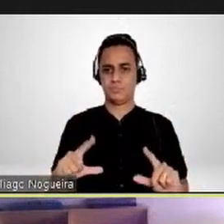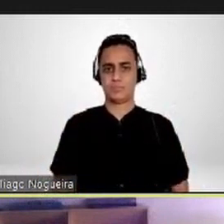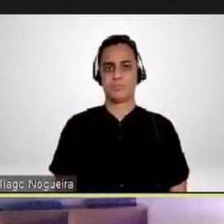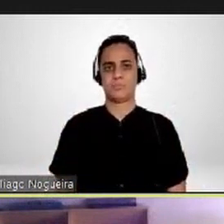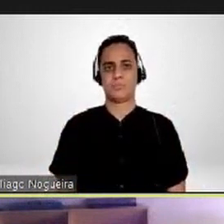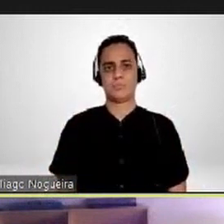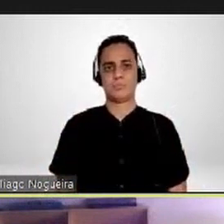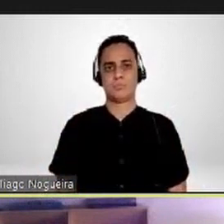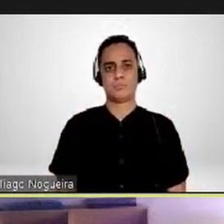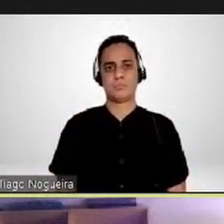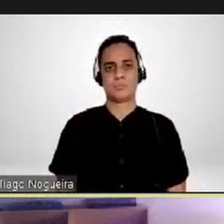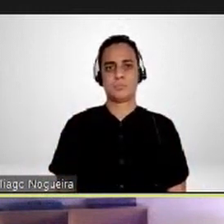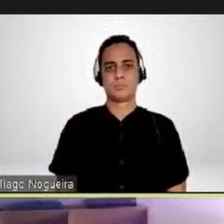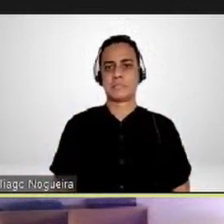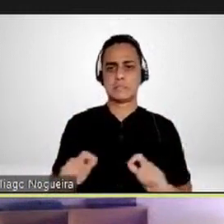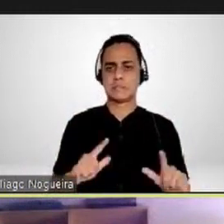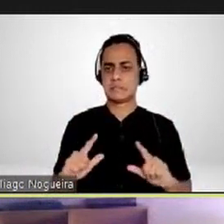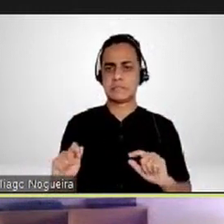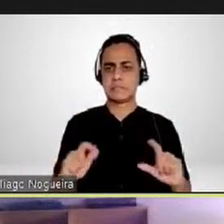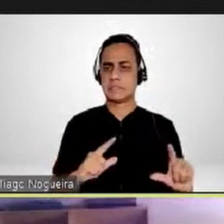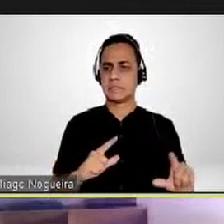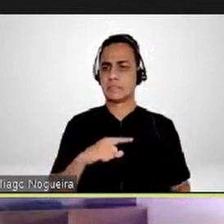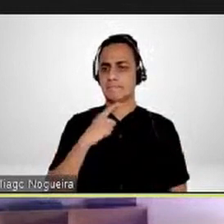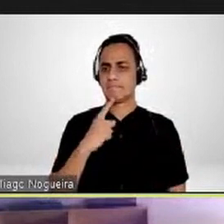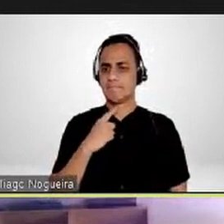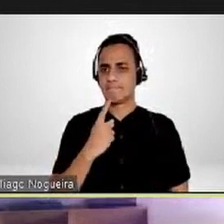Não está passando.